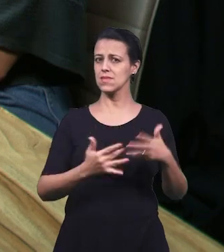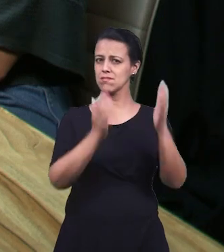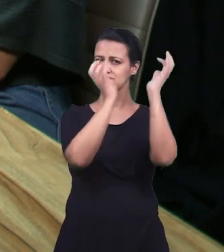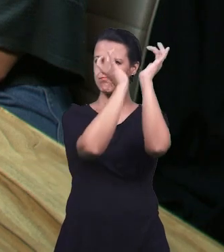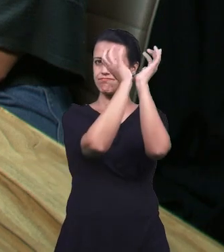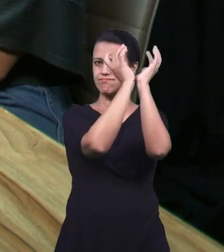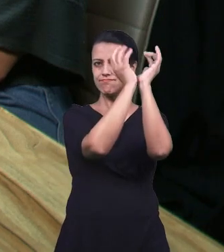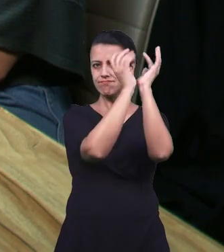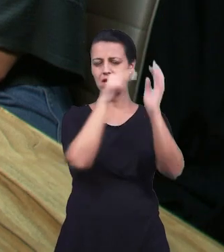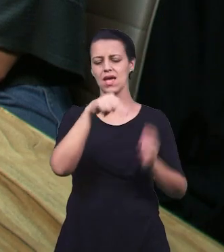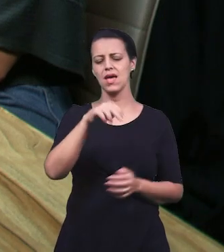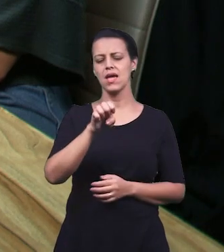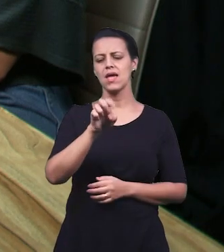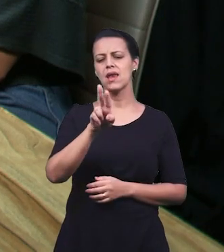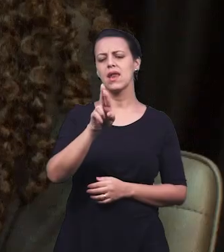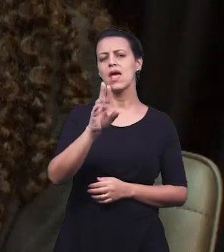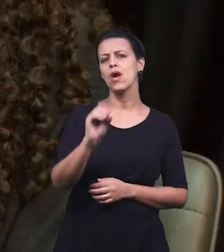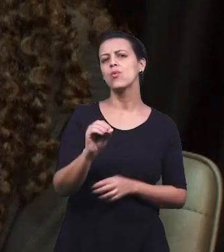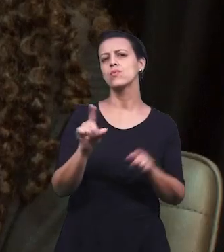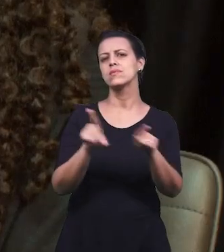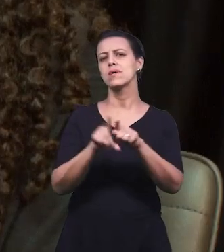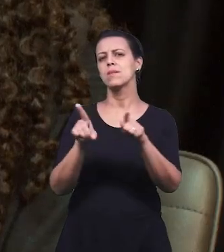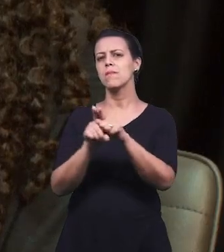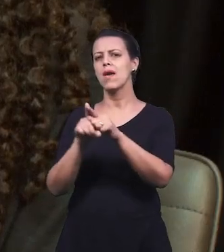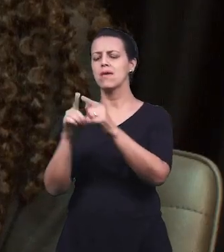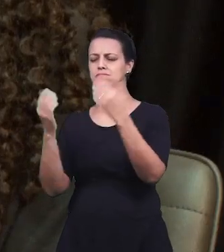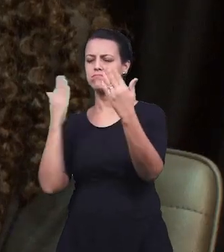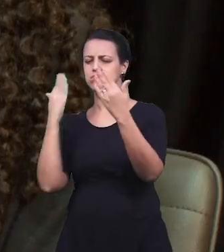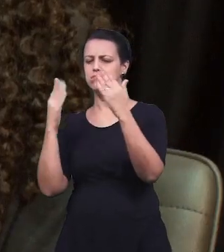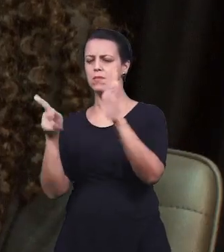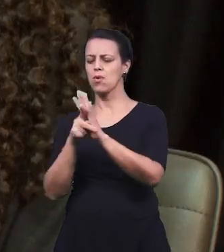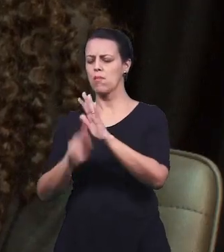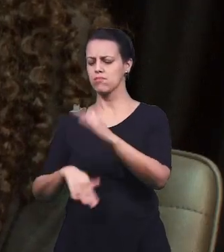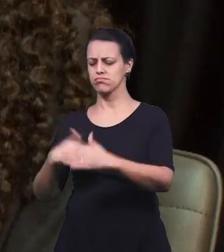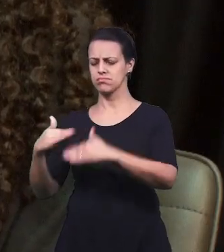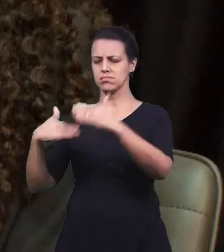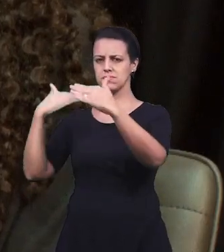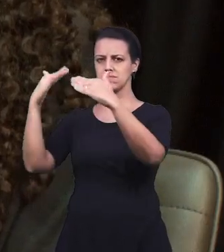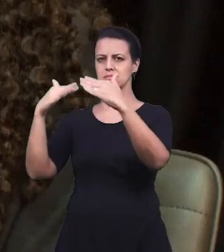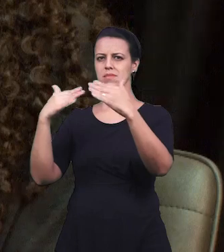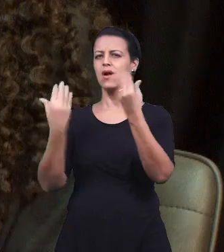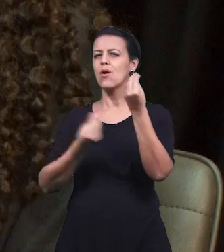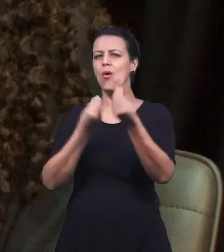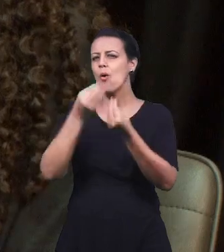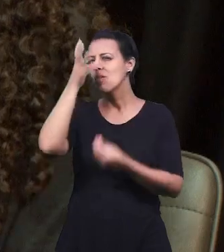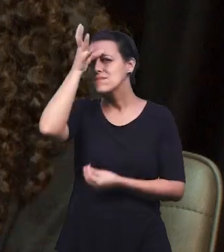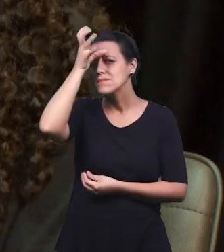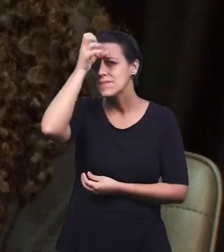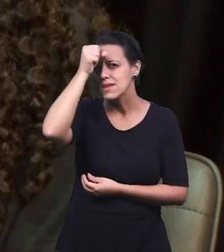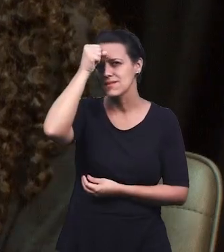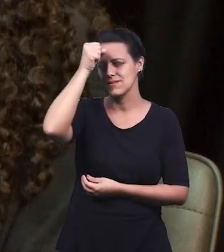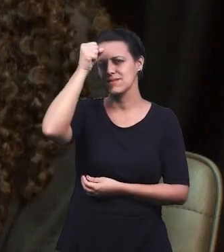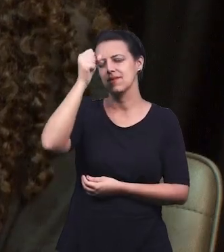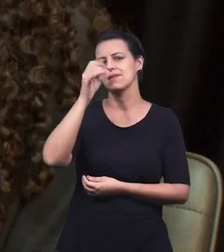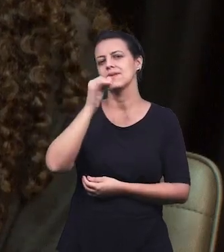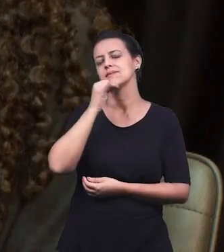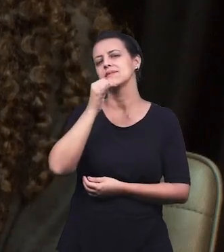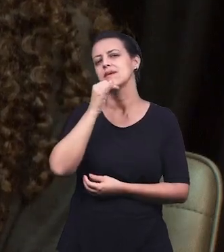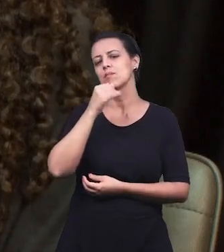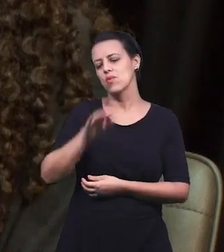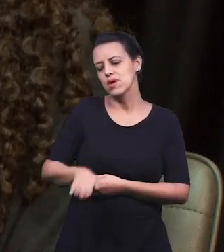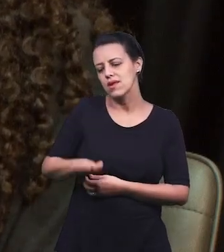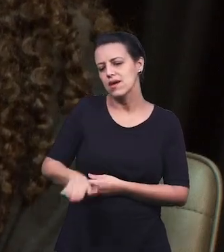como na psicologia do desenvolvimento, sobre essa parte de compreensão. Então, tanto a criança quanto